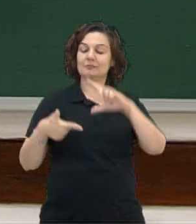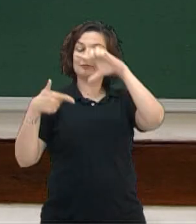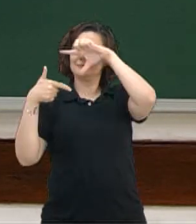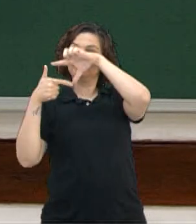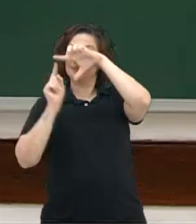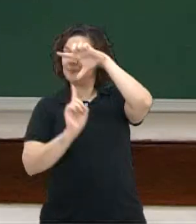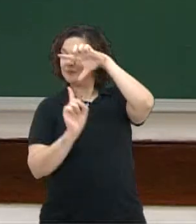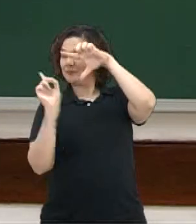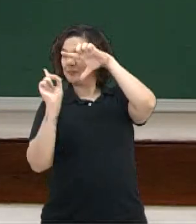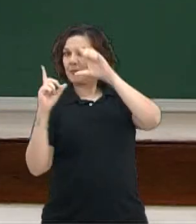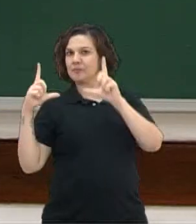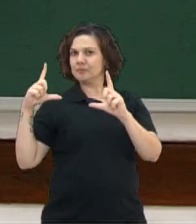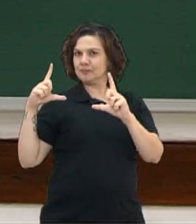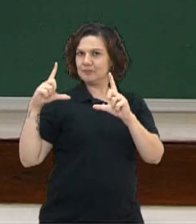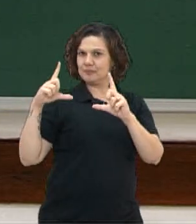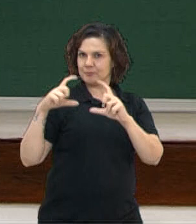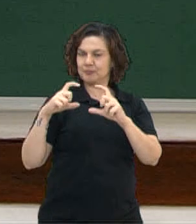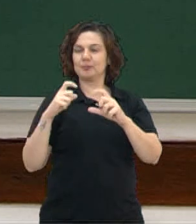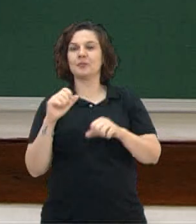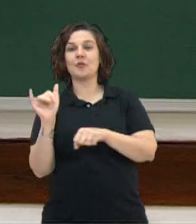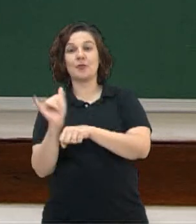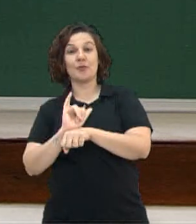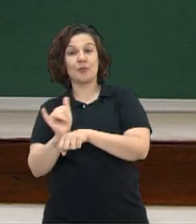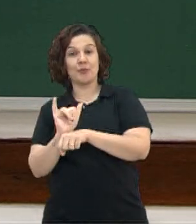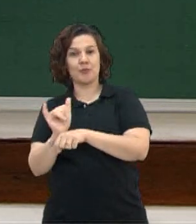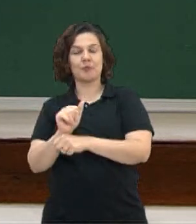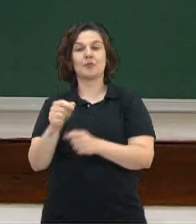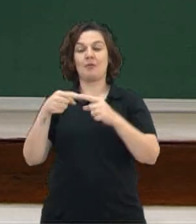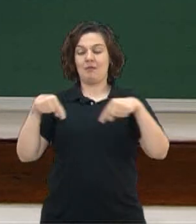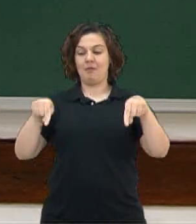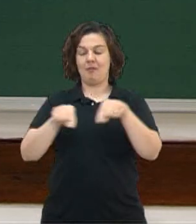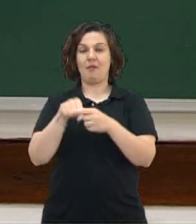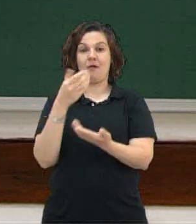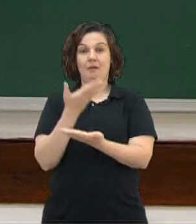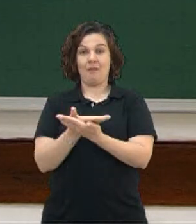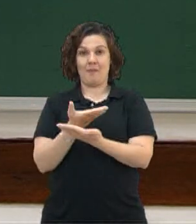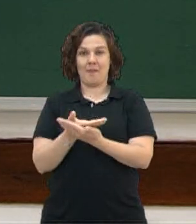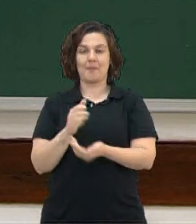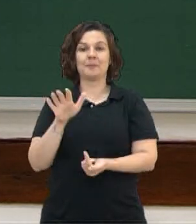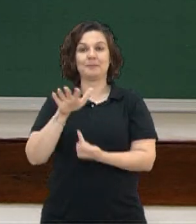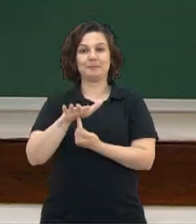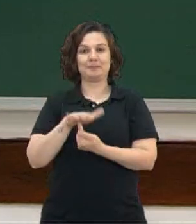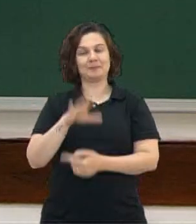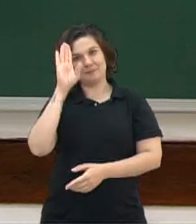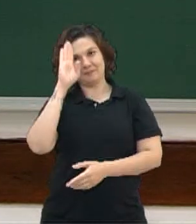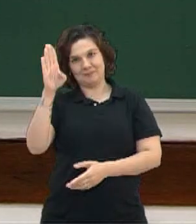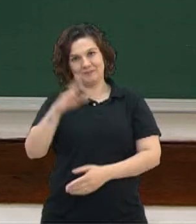o QR Code para você acessar o canal do Aula Paraná lá no YouTube. Até a próxima aula!